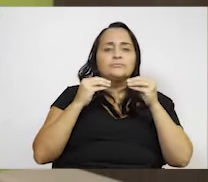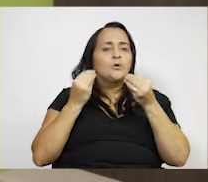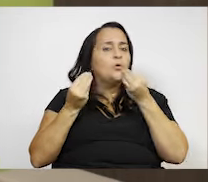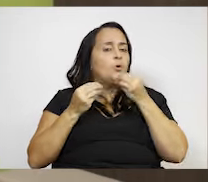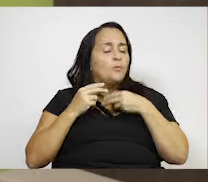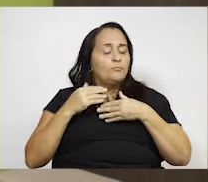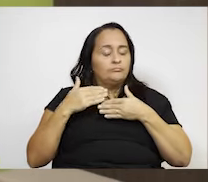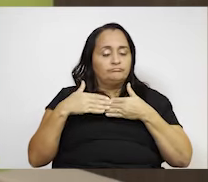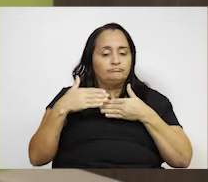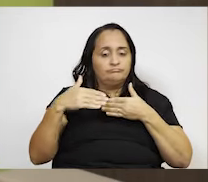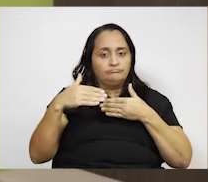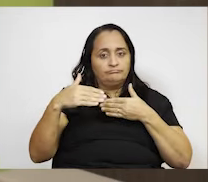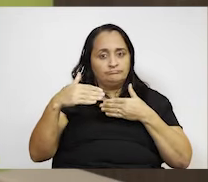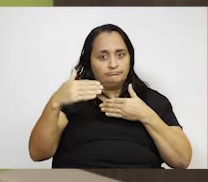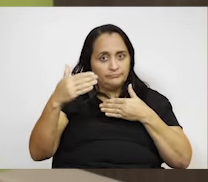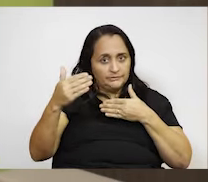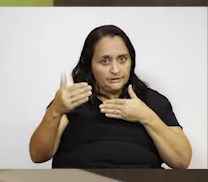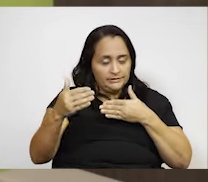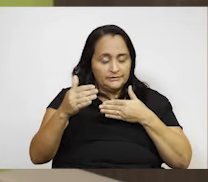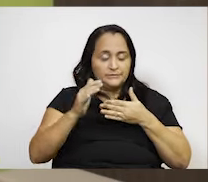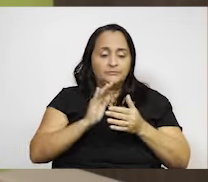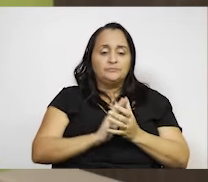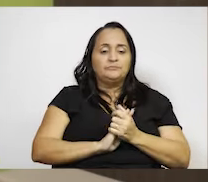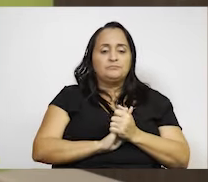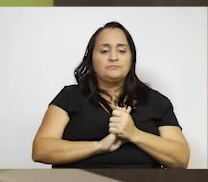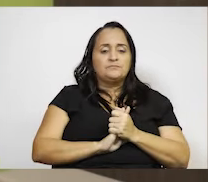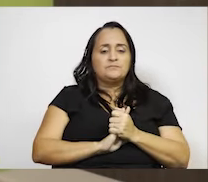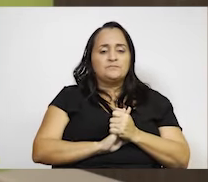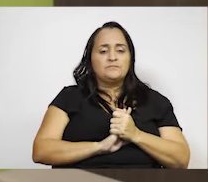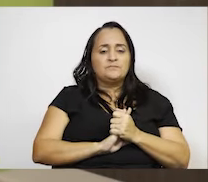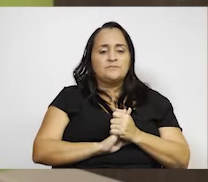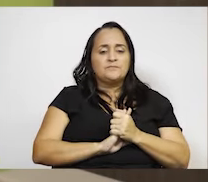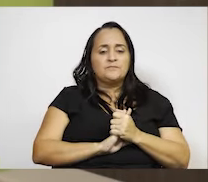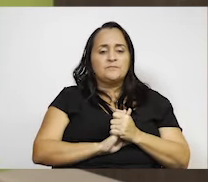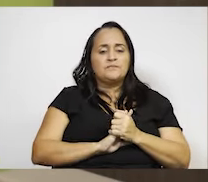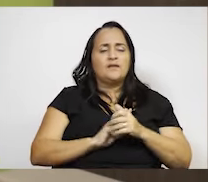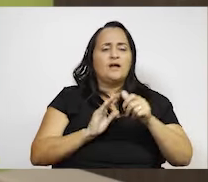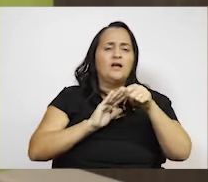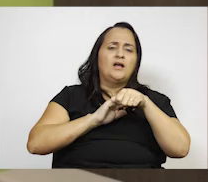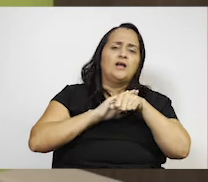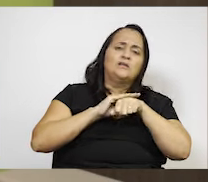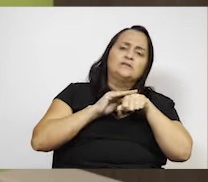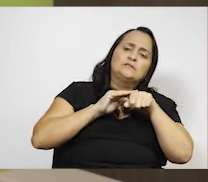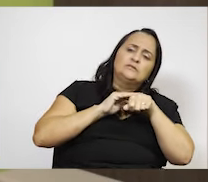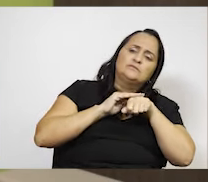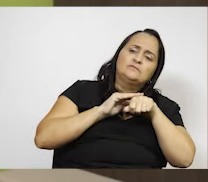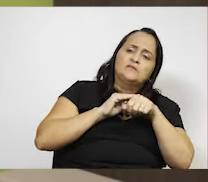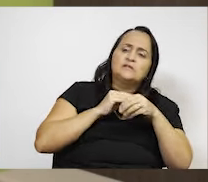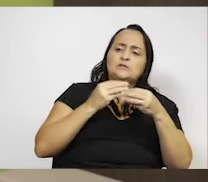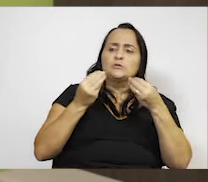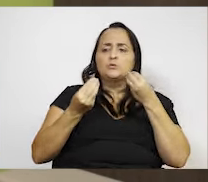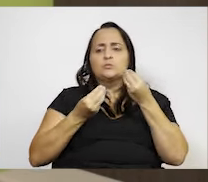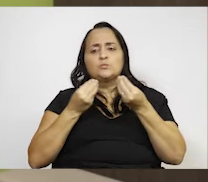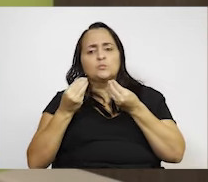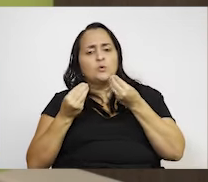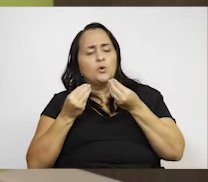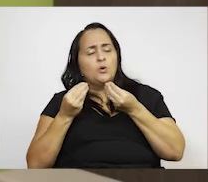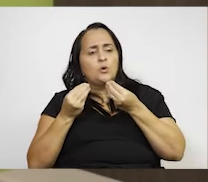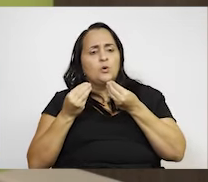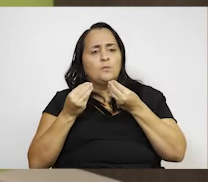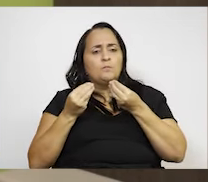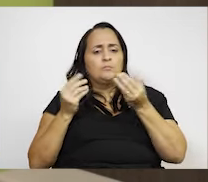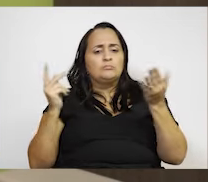à reportagem, né, que ele estava fazendo. E aí a conversa girou em torno de que